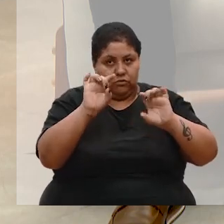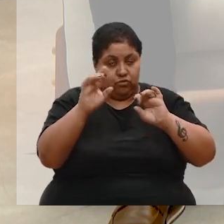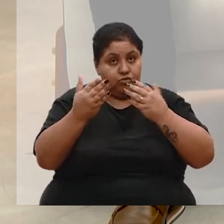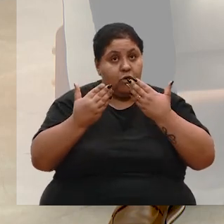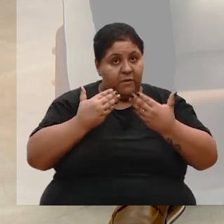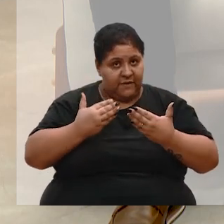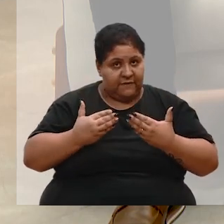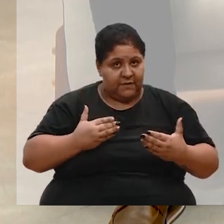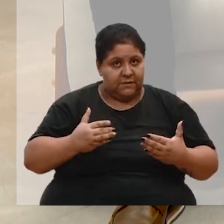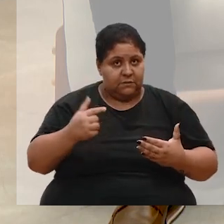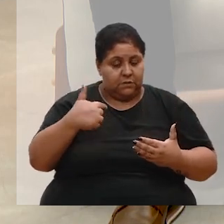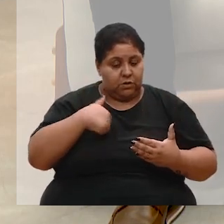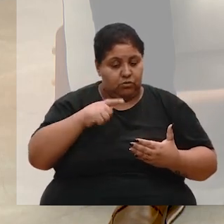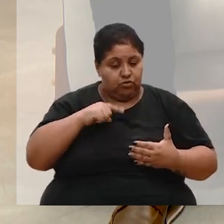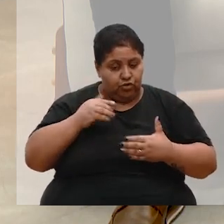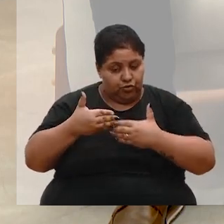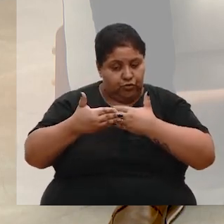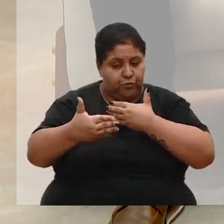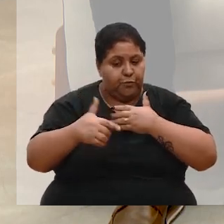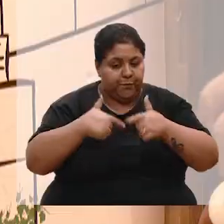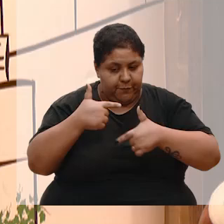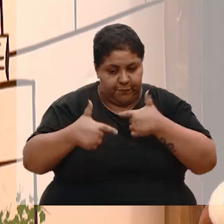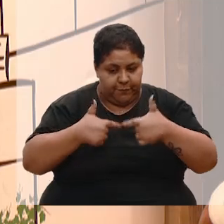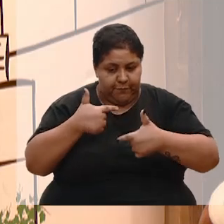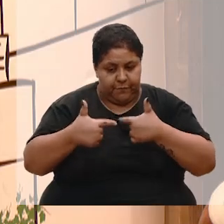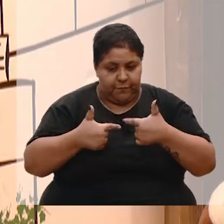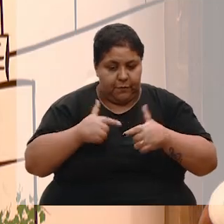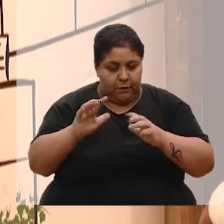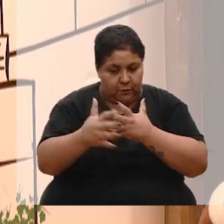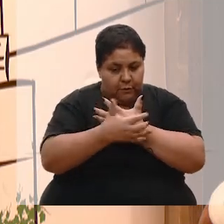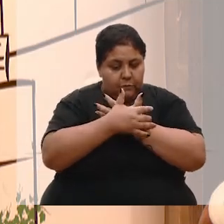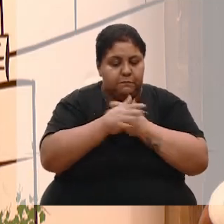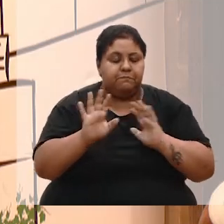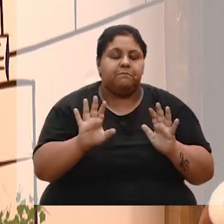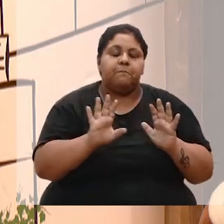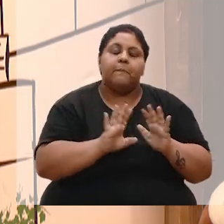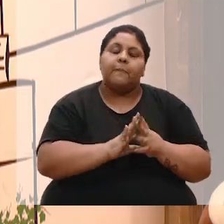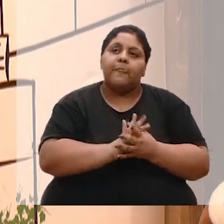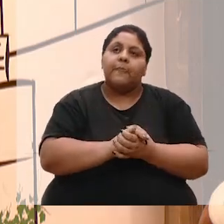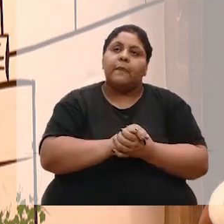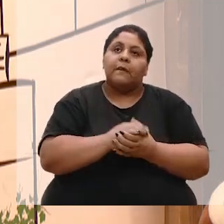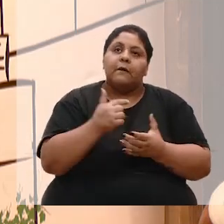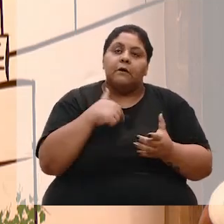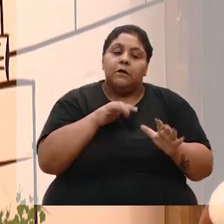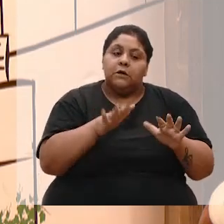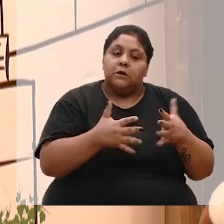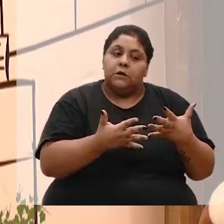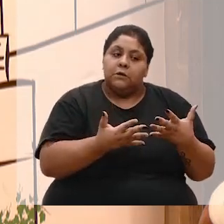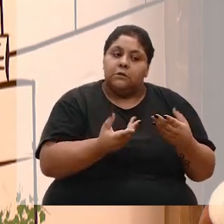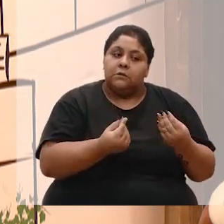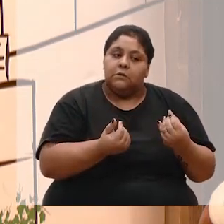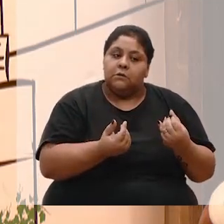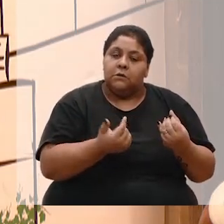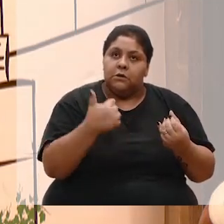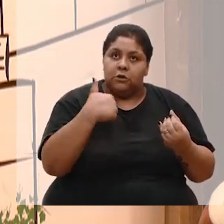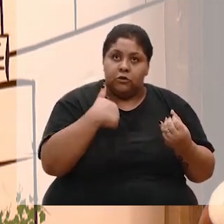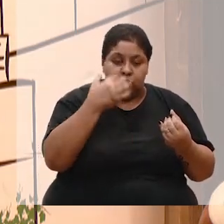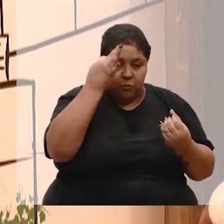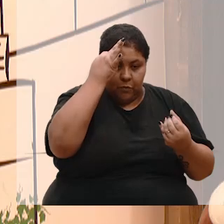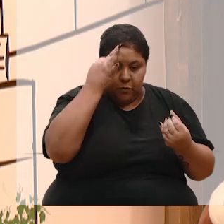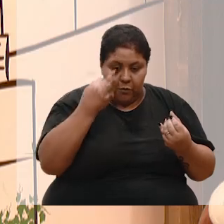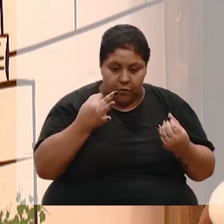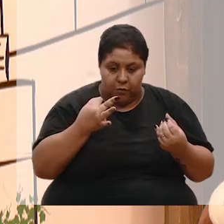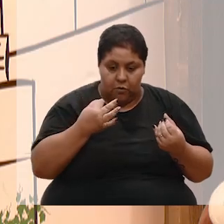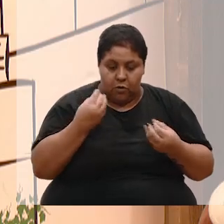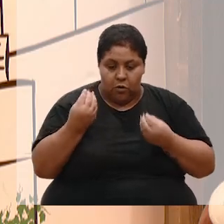eu tive no decorrer desse meu trabalho na questão do acolhimento. Nessa questão... do meu entender, primeiro